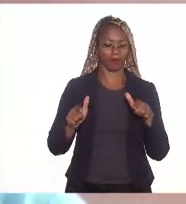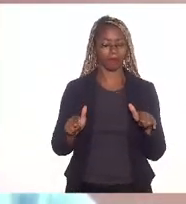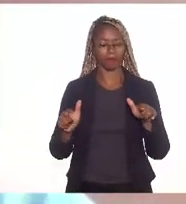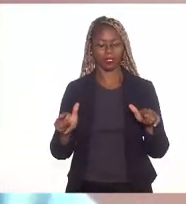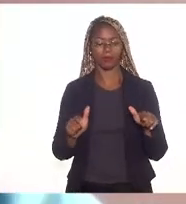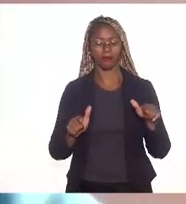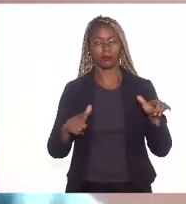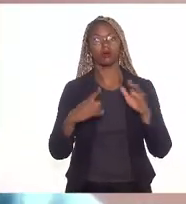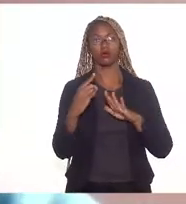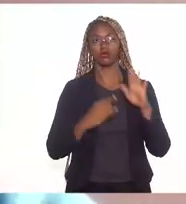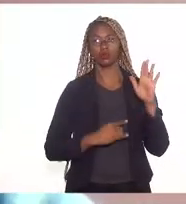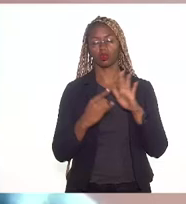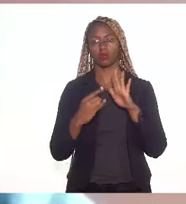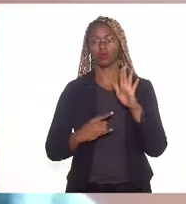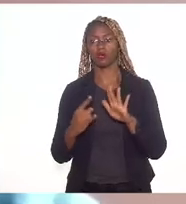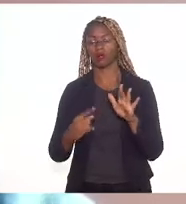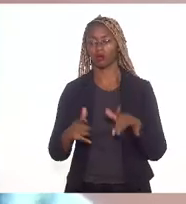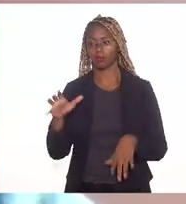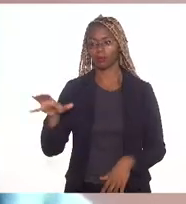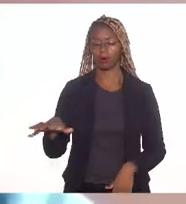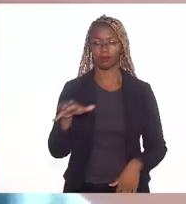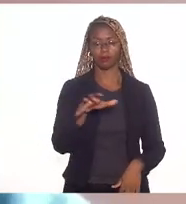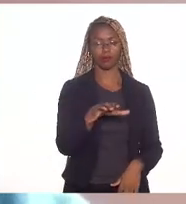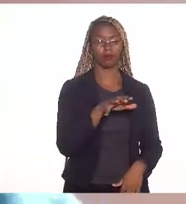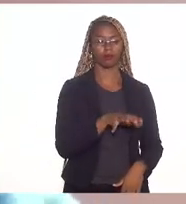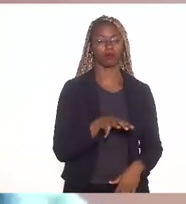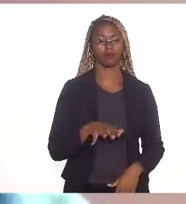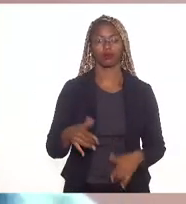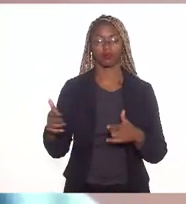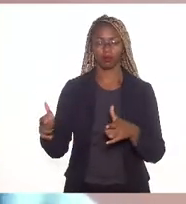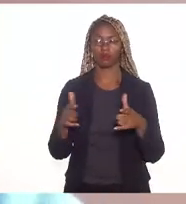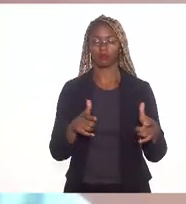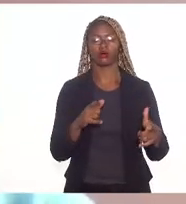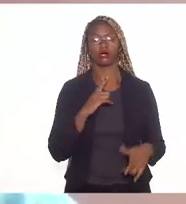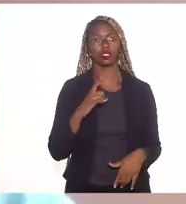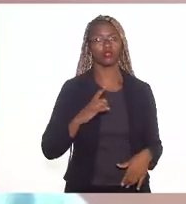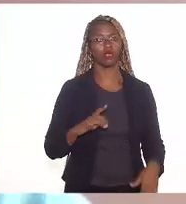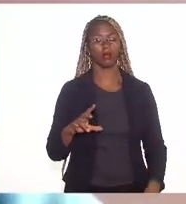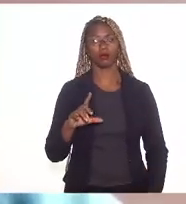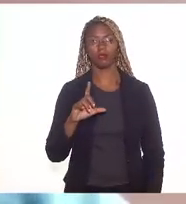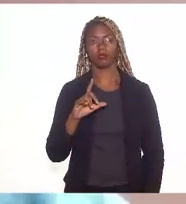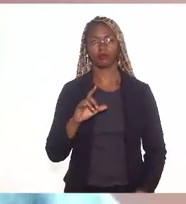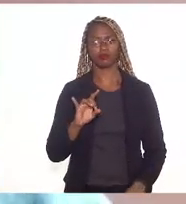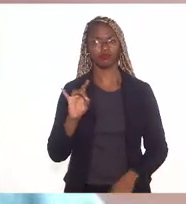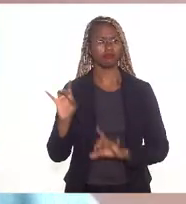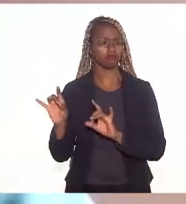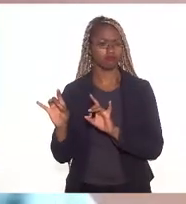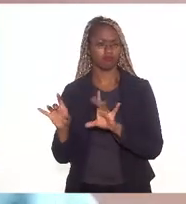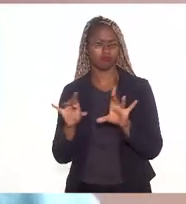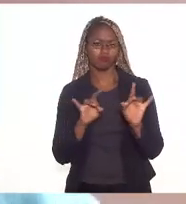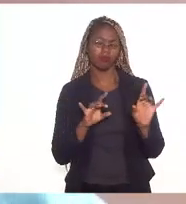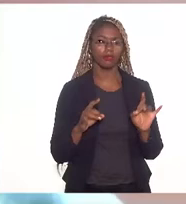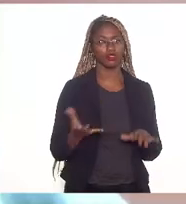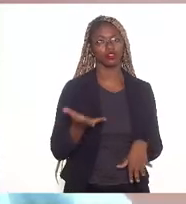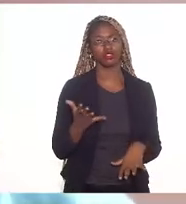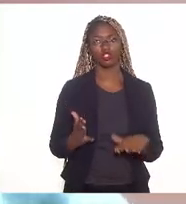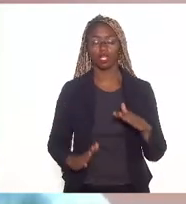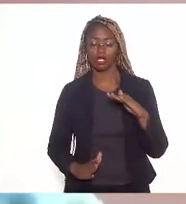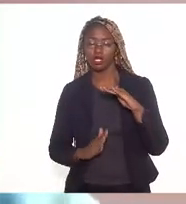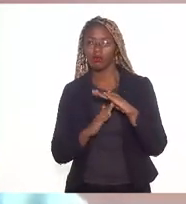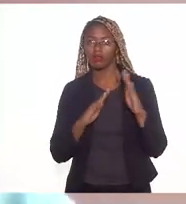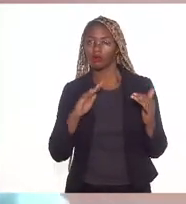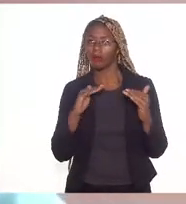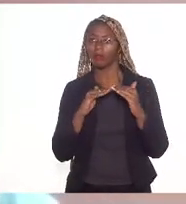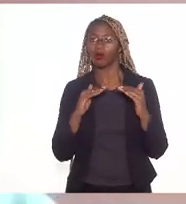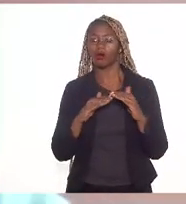que... Por localização, tem alguma particularidade. Então, a gente está querendo ir no limite da conformidade da